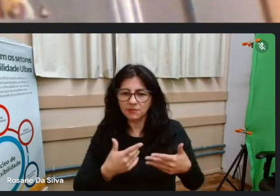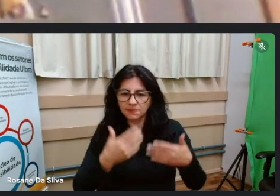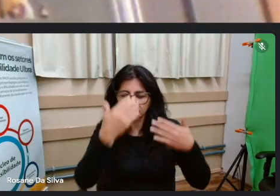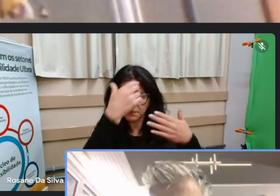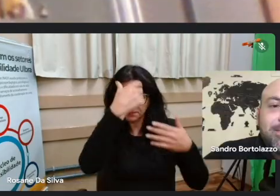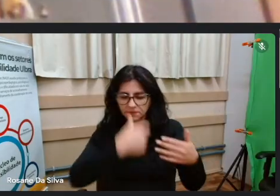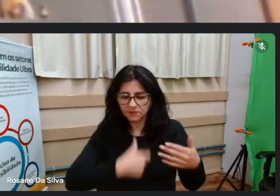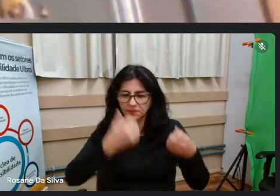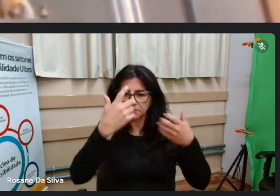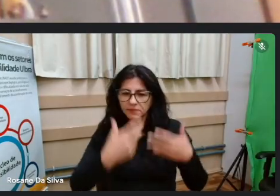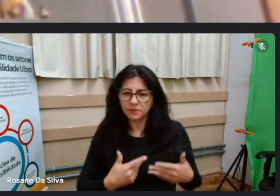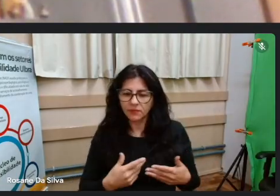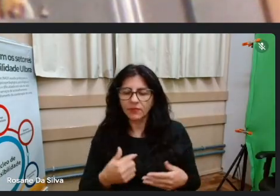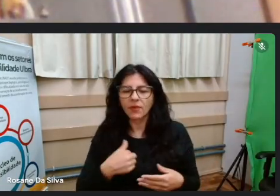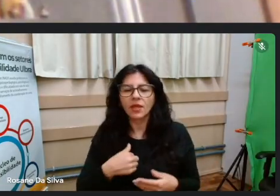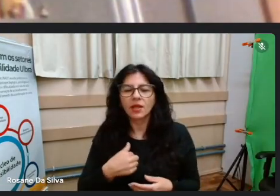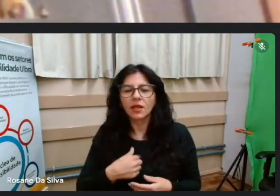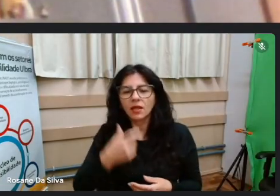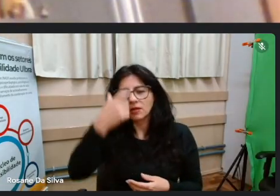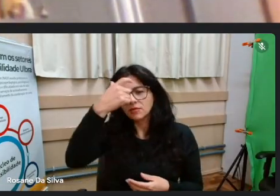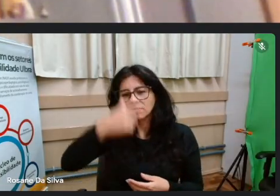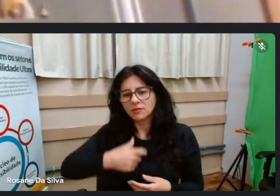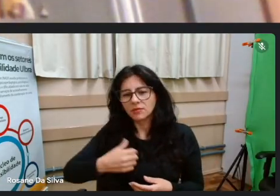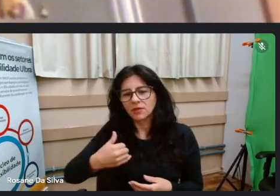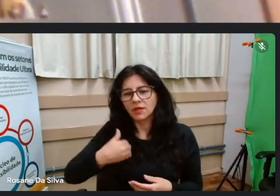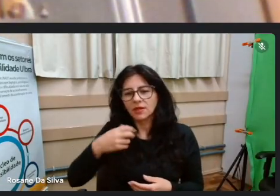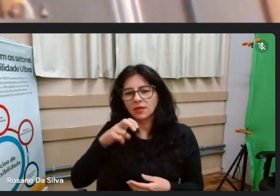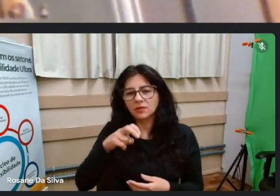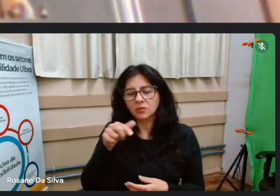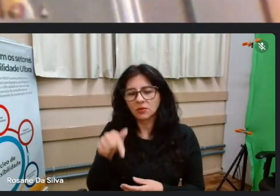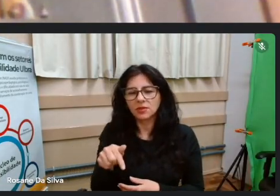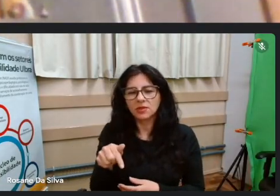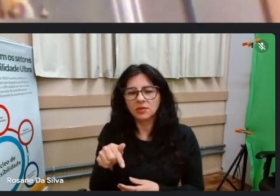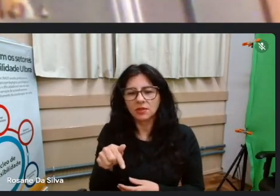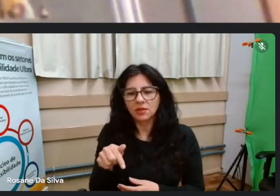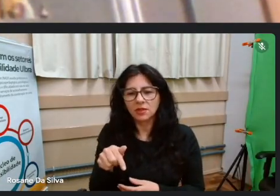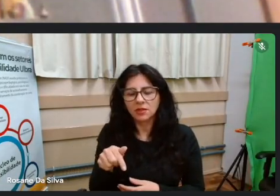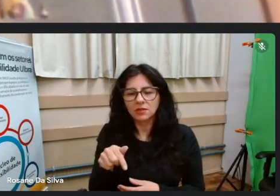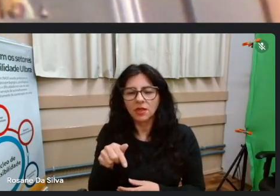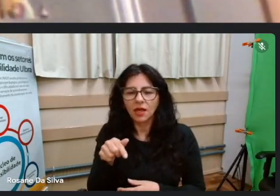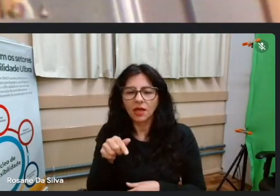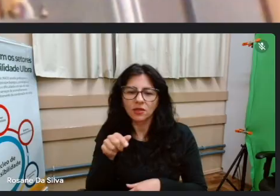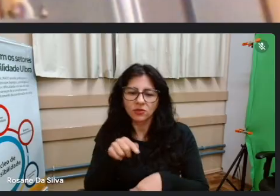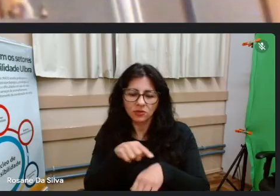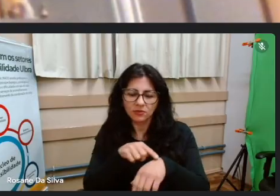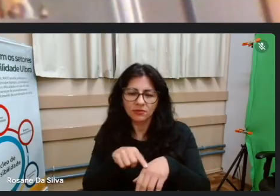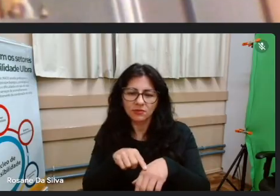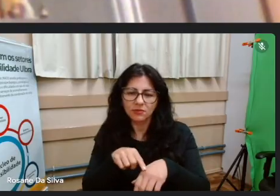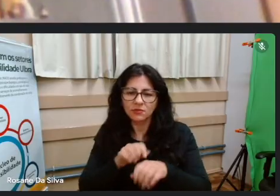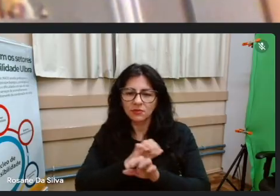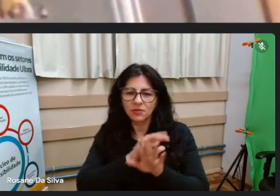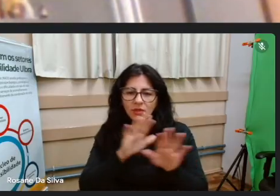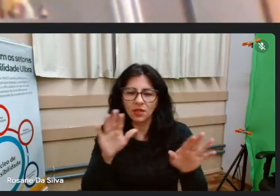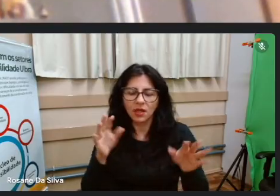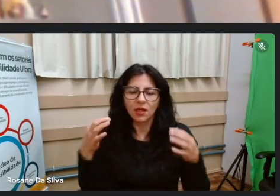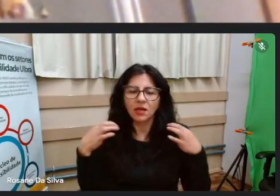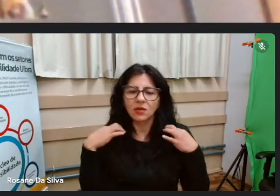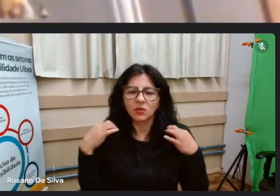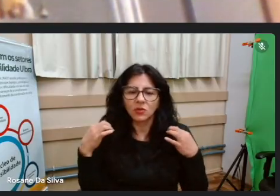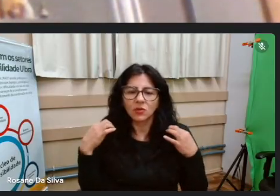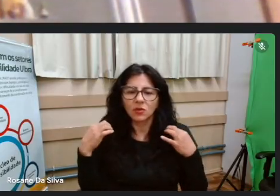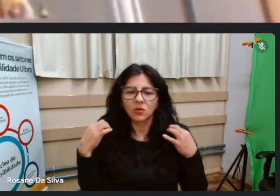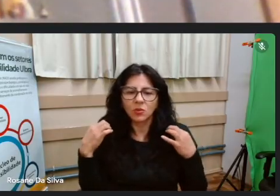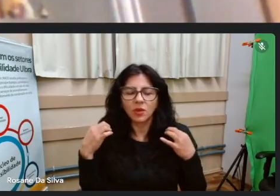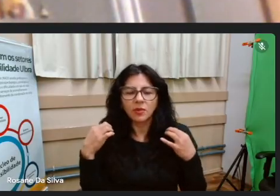inscrição Eu sou um homem de 57 anos de pele clara Ten o cabelo parcialmente e cada